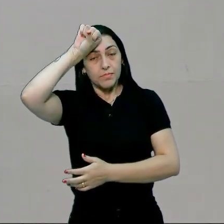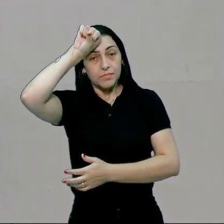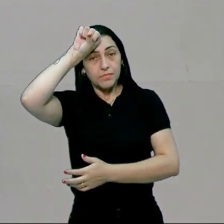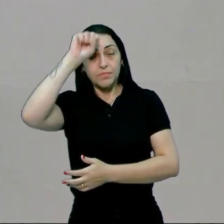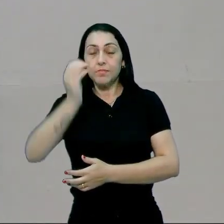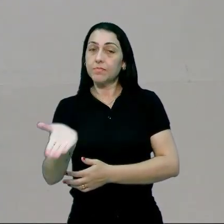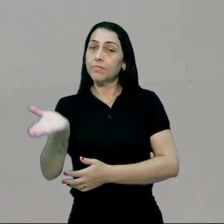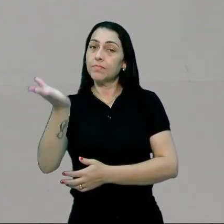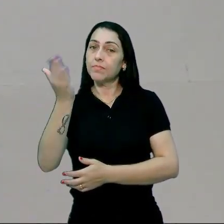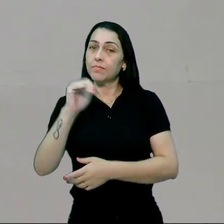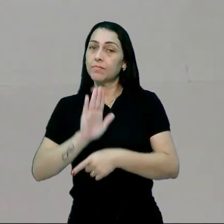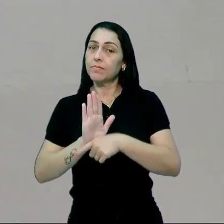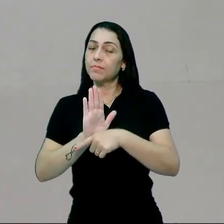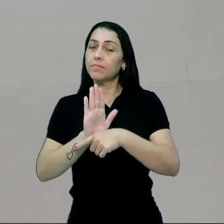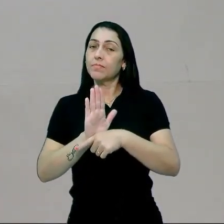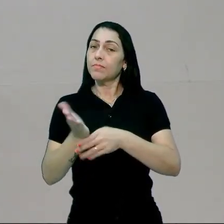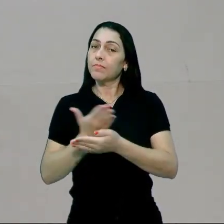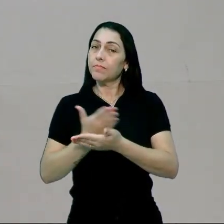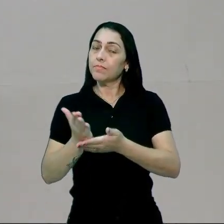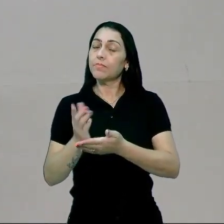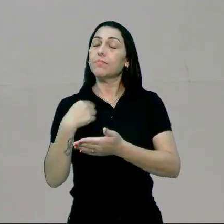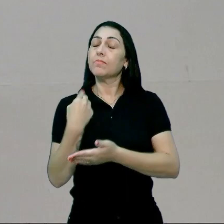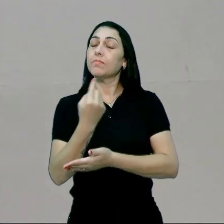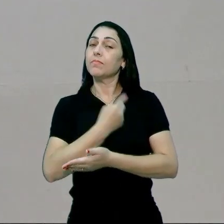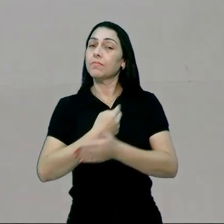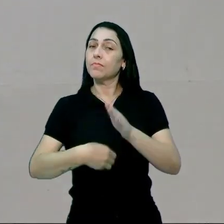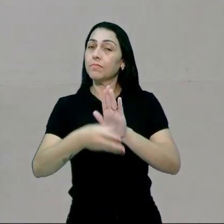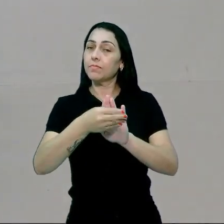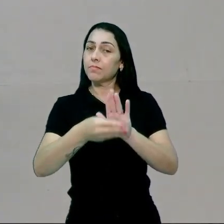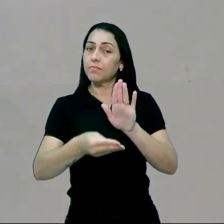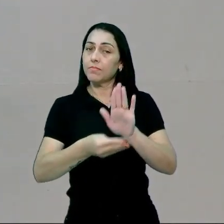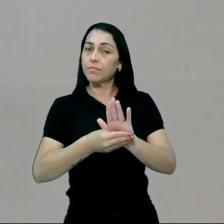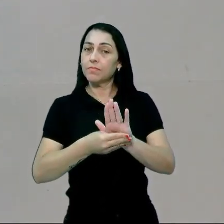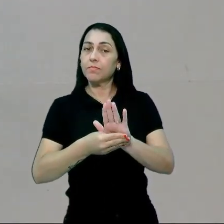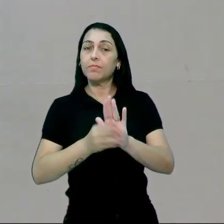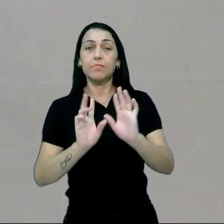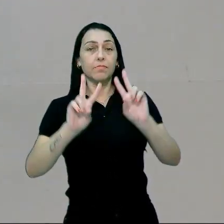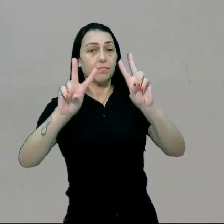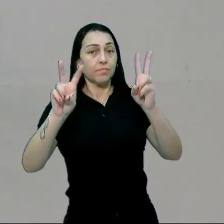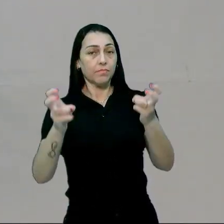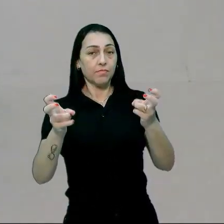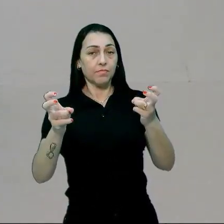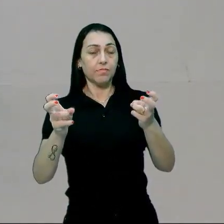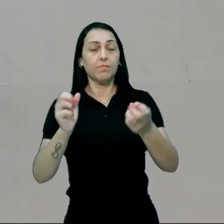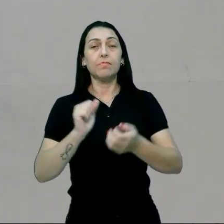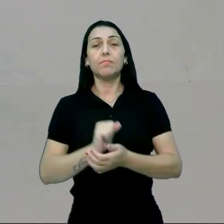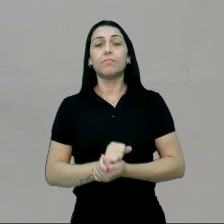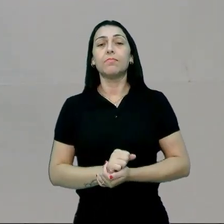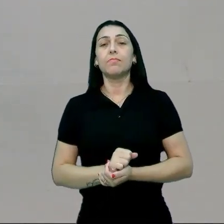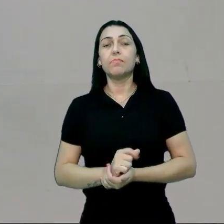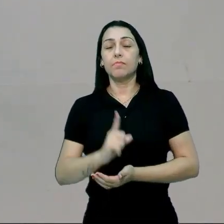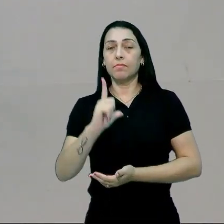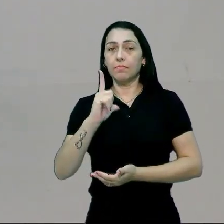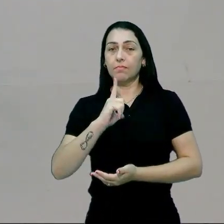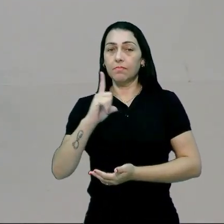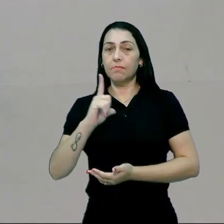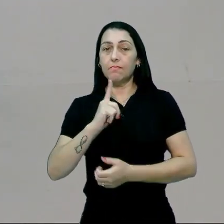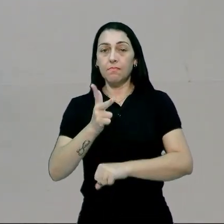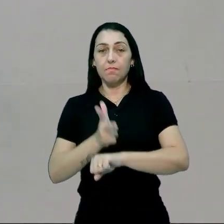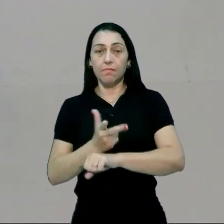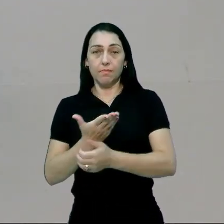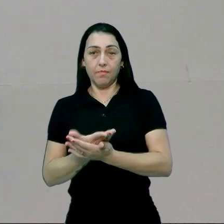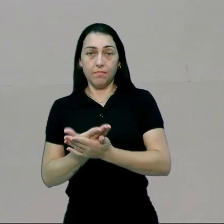Então vamos começar o nosso conteúdo, a exposição da nossa temática? Bem, nós temos uma